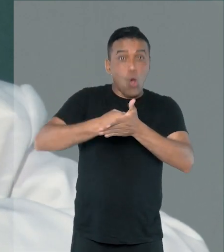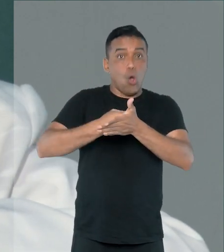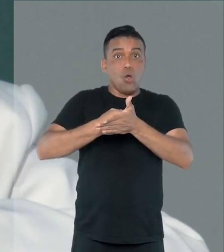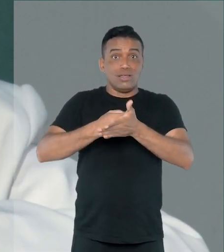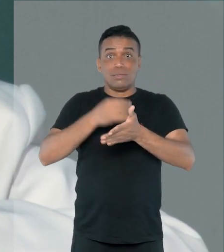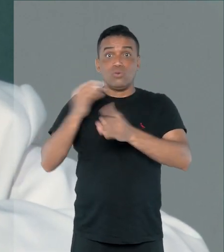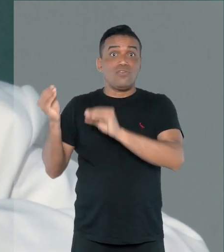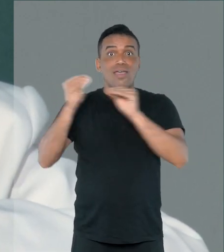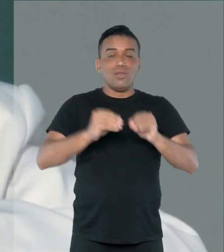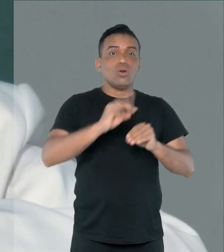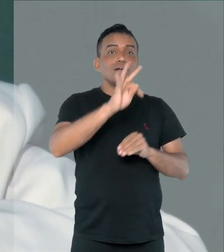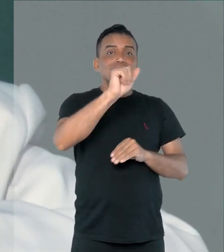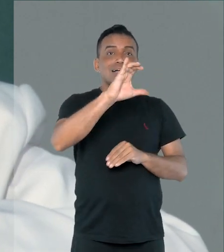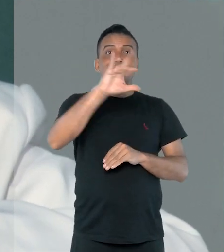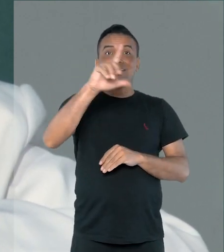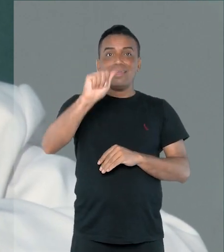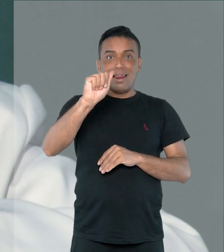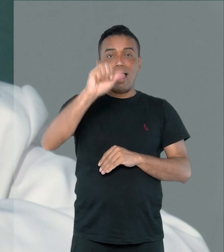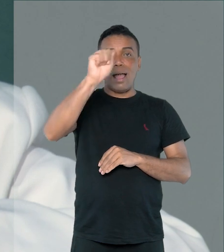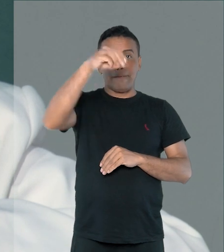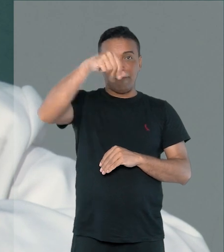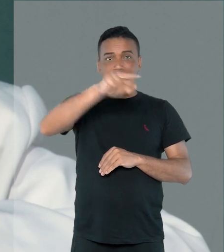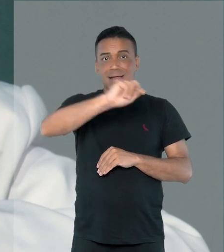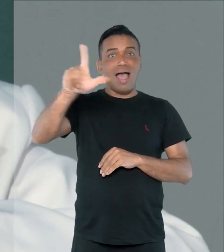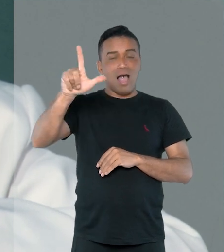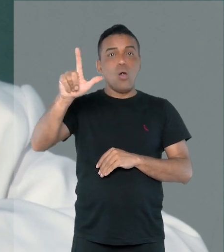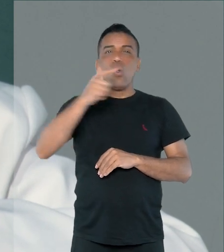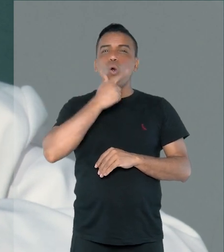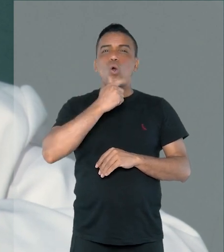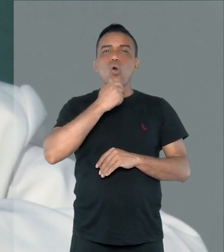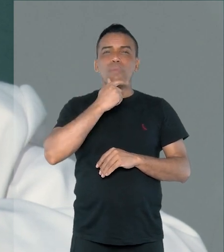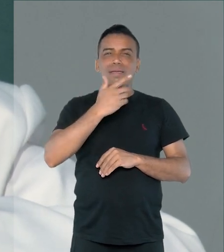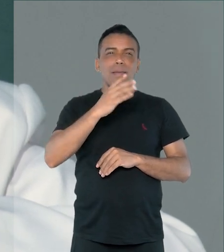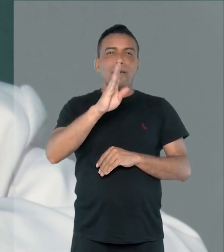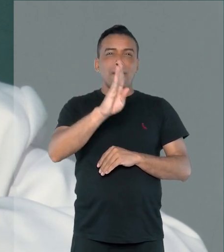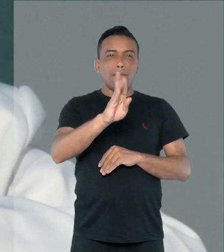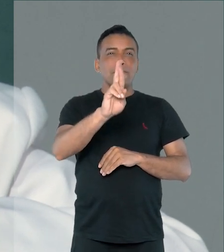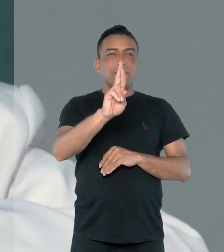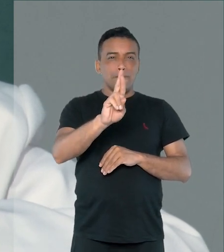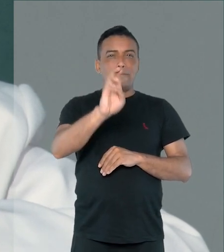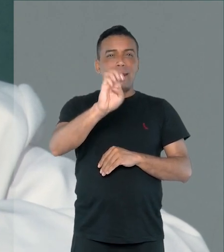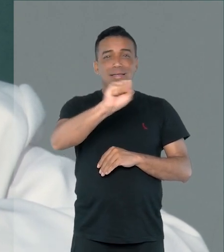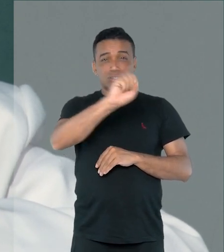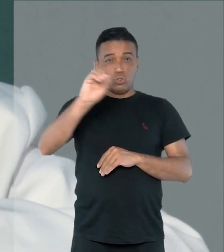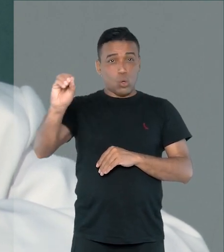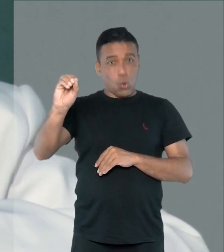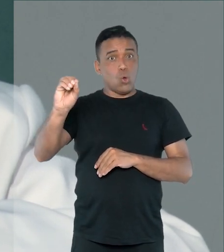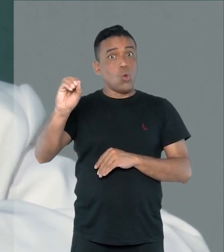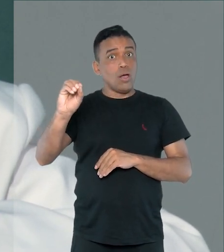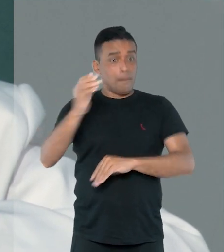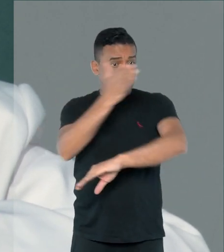Cendrars, herói de guerra, perdeu o braço, né, na guerra. Então, para você entrar nessas coisas, eu